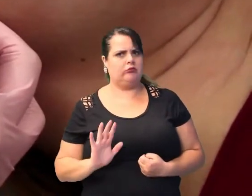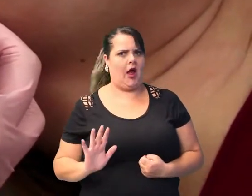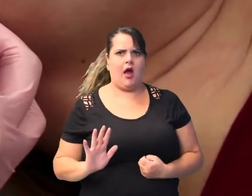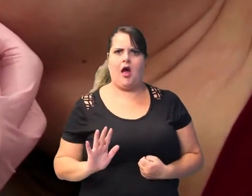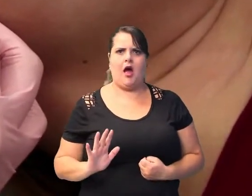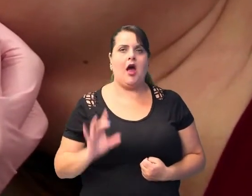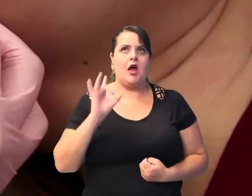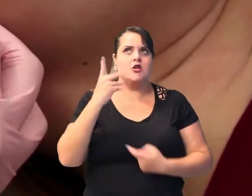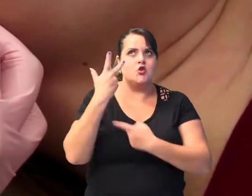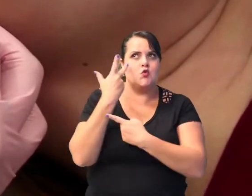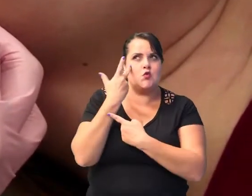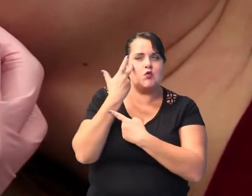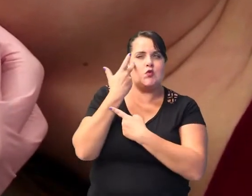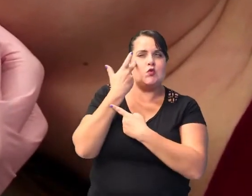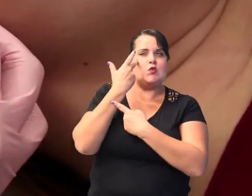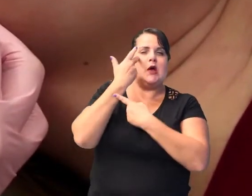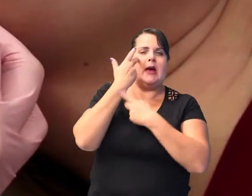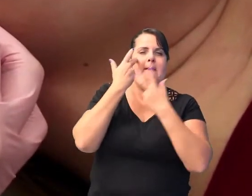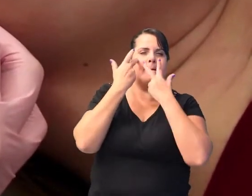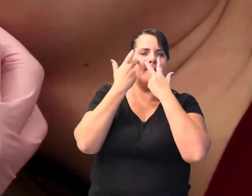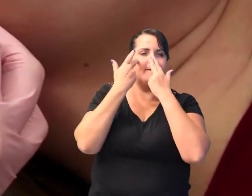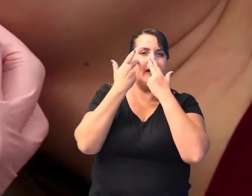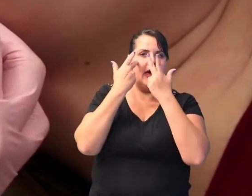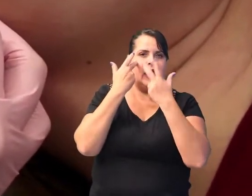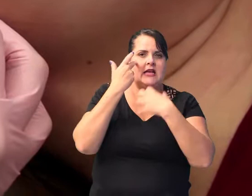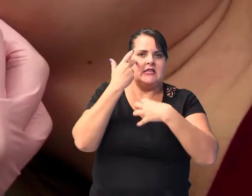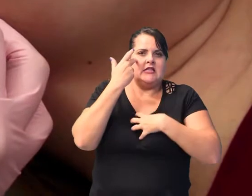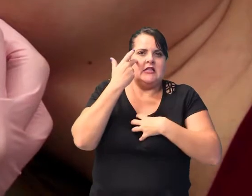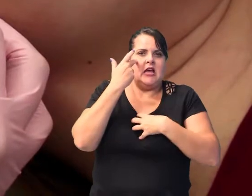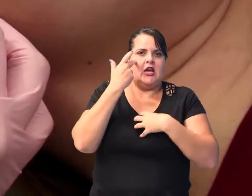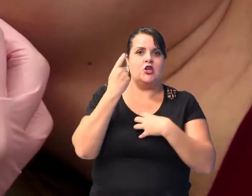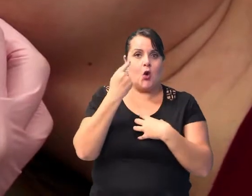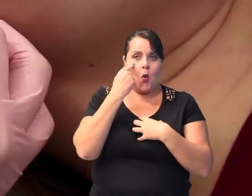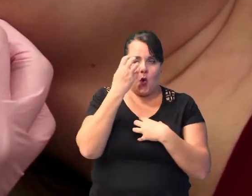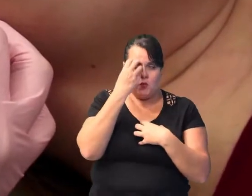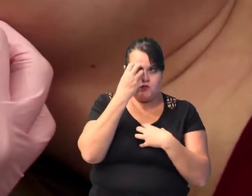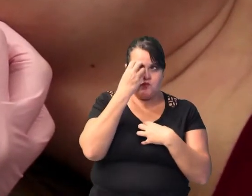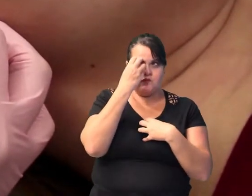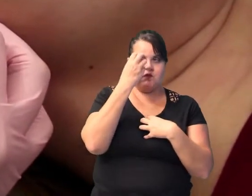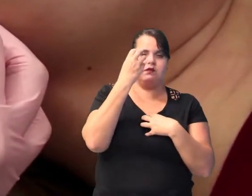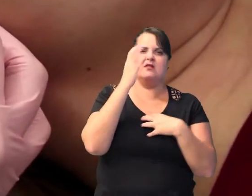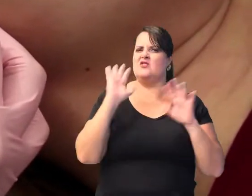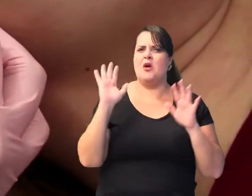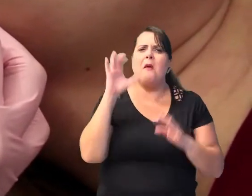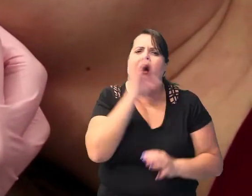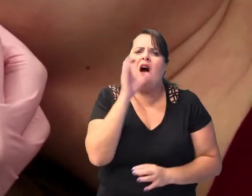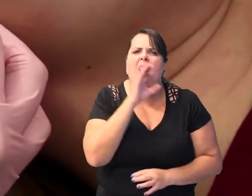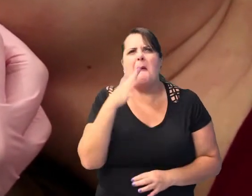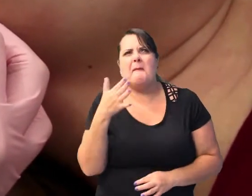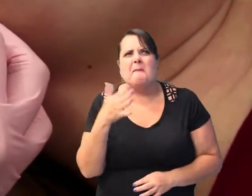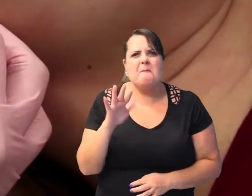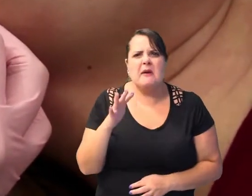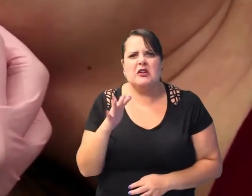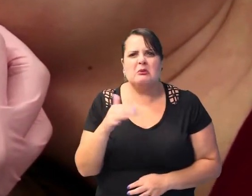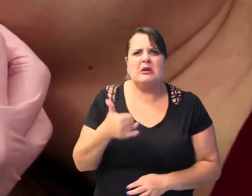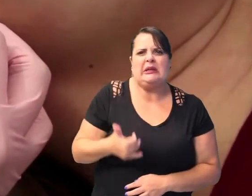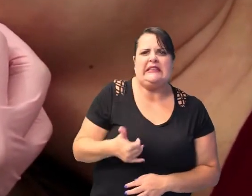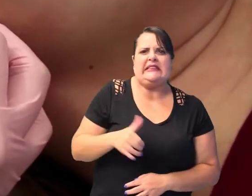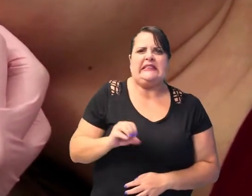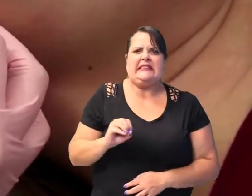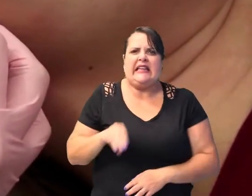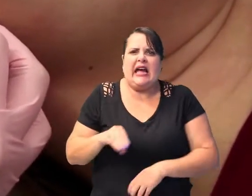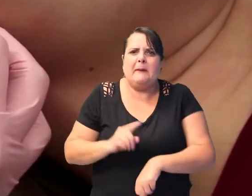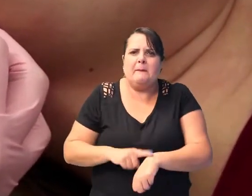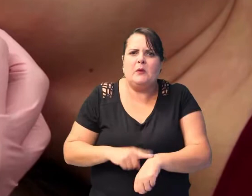na realidade quando o gás for isso foi um dos olhos você pode sentir esse ligeiro desconforto mas é um tratamento super rápido leva em média dez